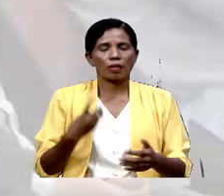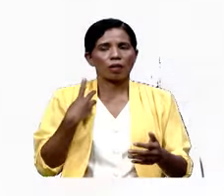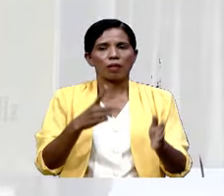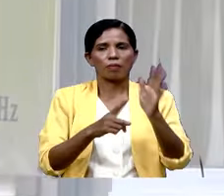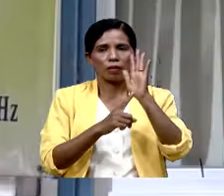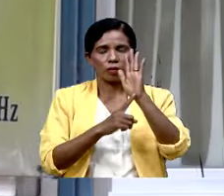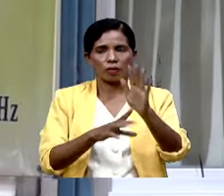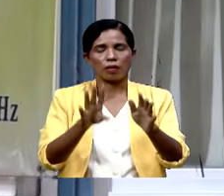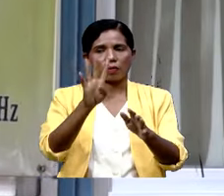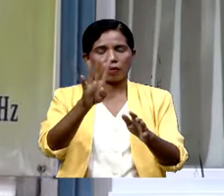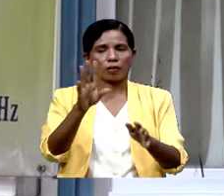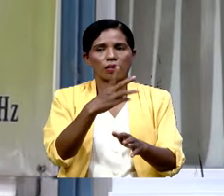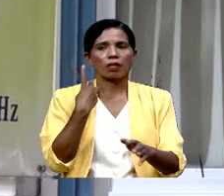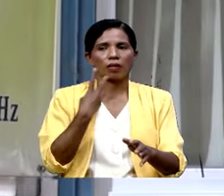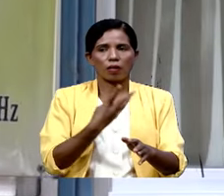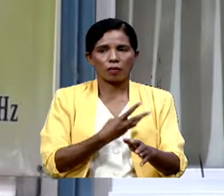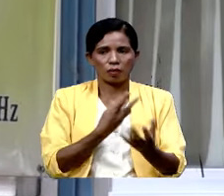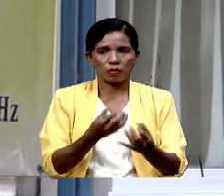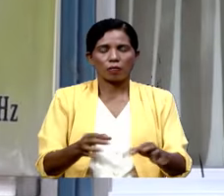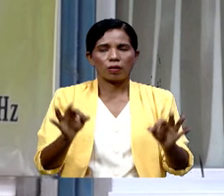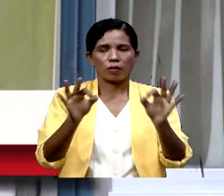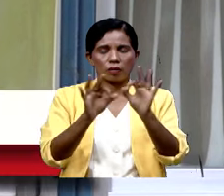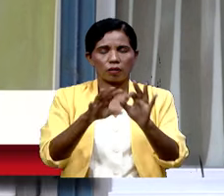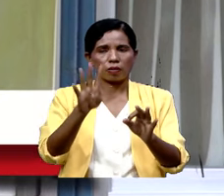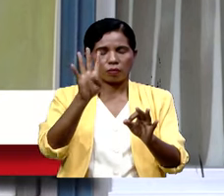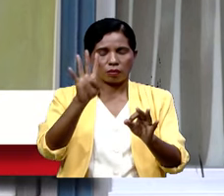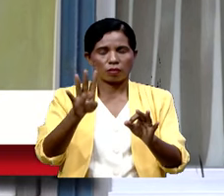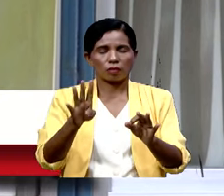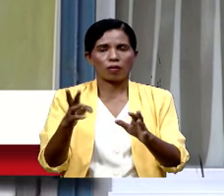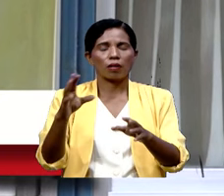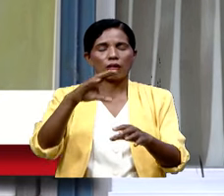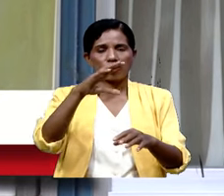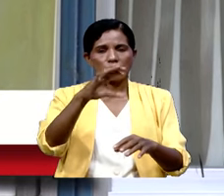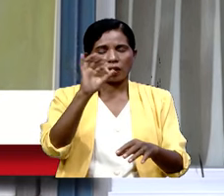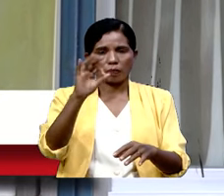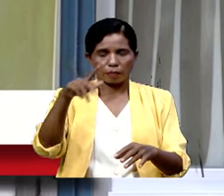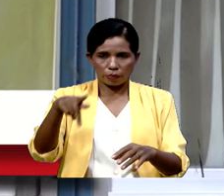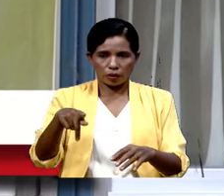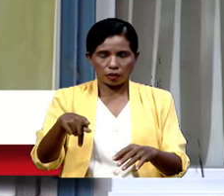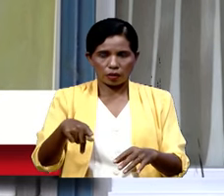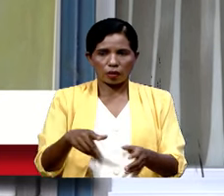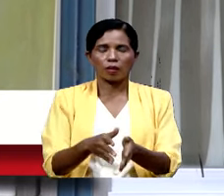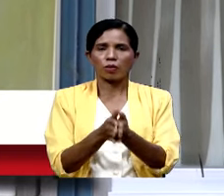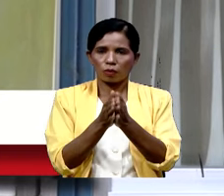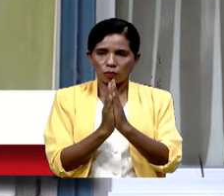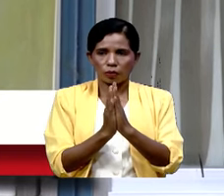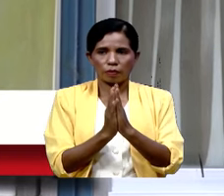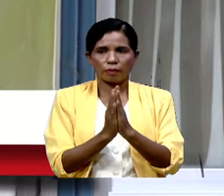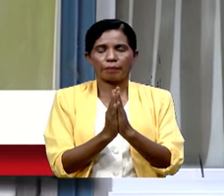4 mandato, amen prioridade de 4 mandato Comissão Função Pública maka atutu suba